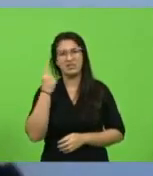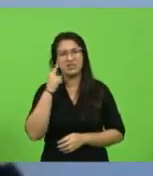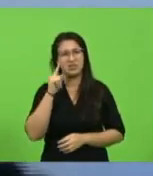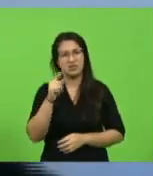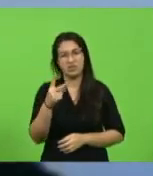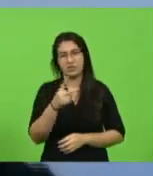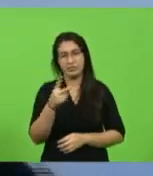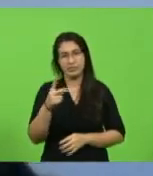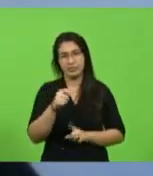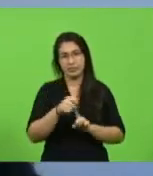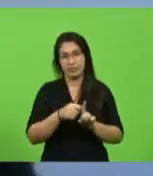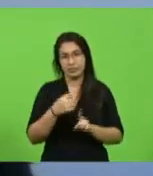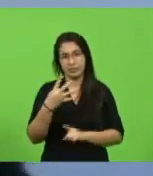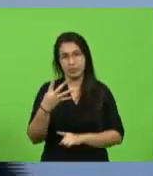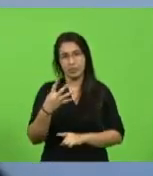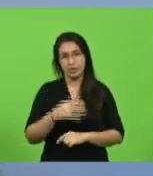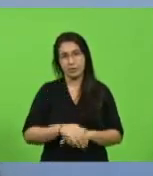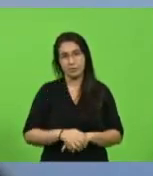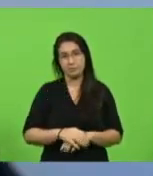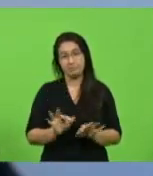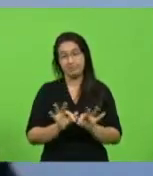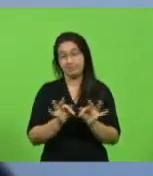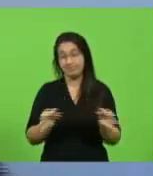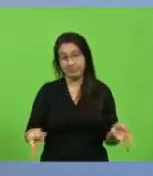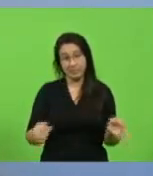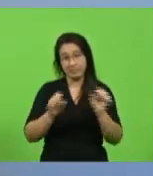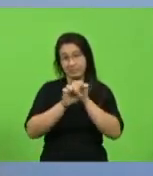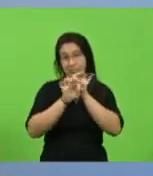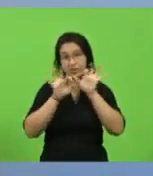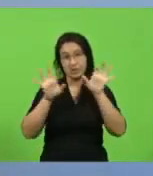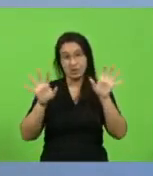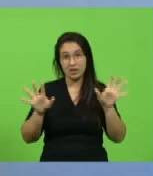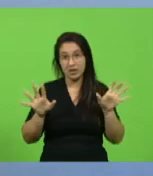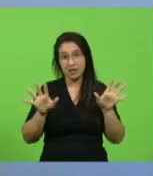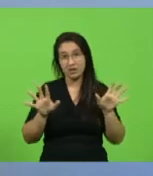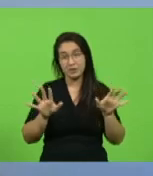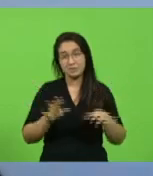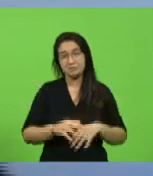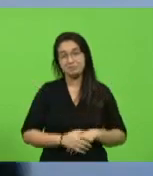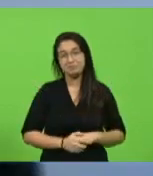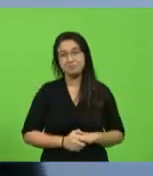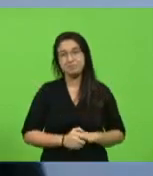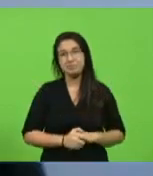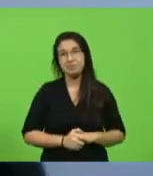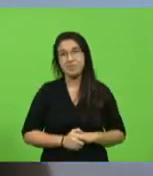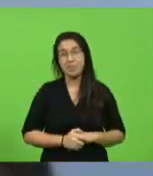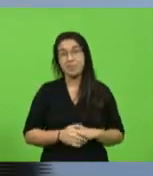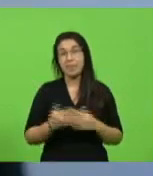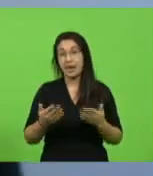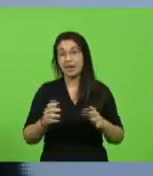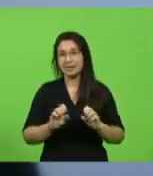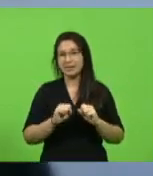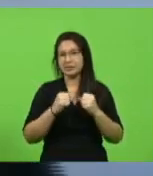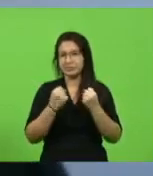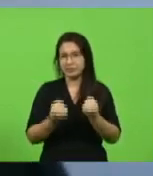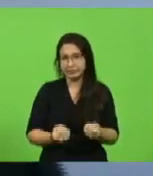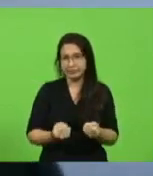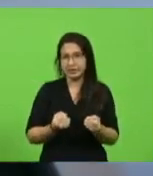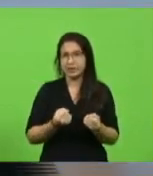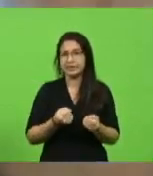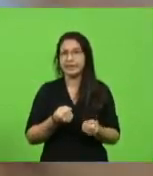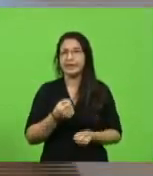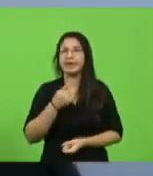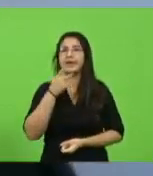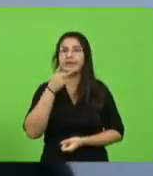4. A verdade é simples e não permite torções retóricas. Em sua defesa, o governador